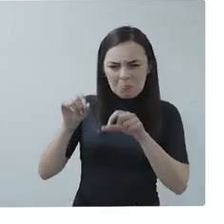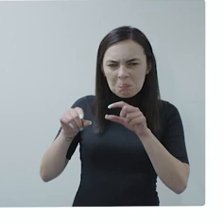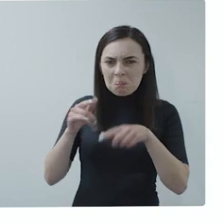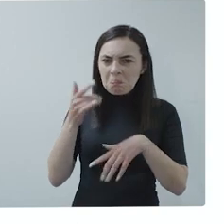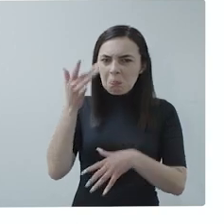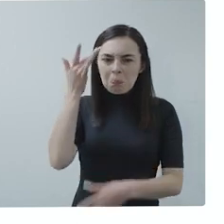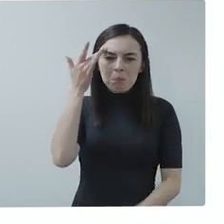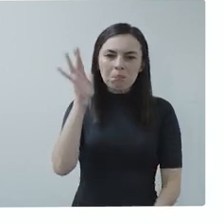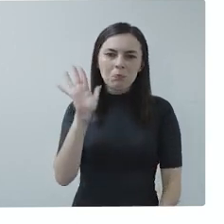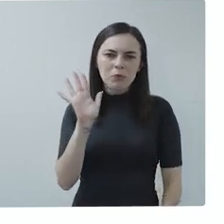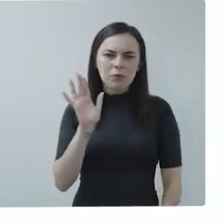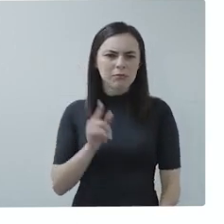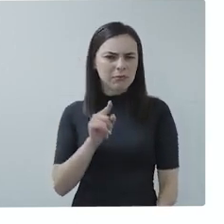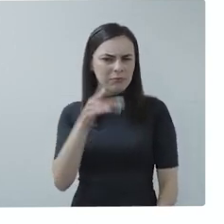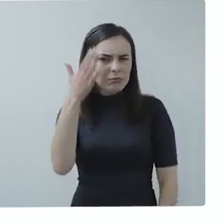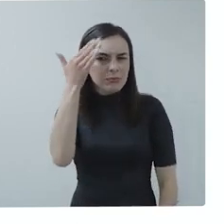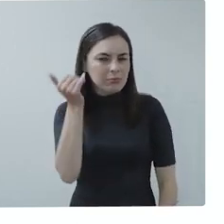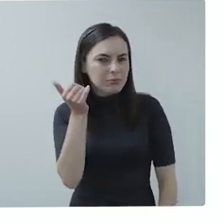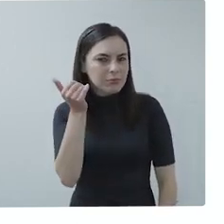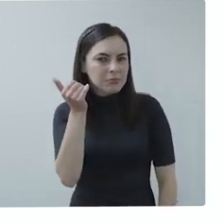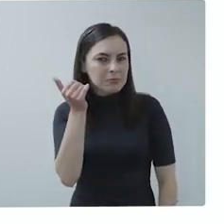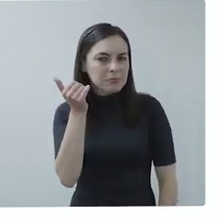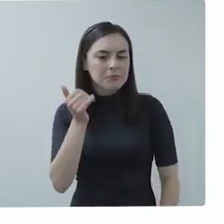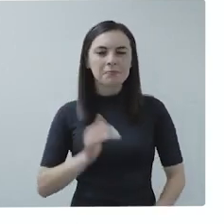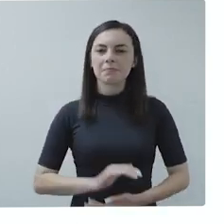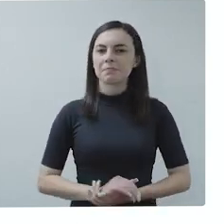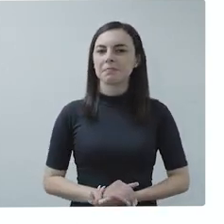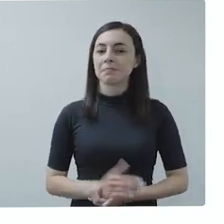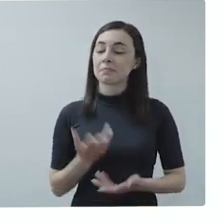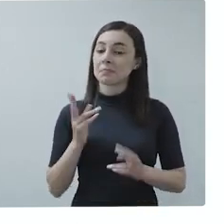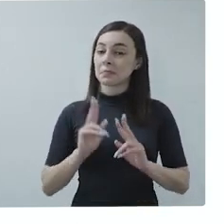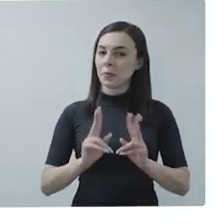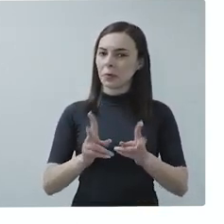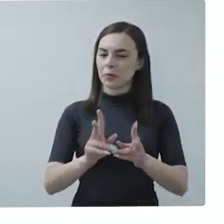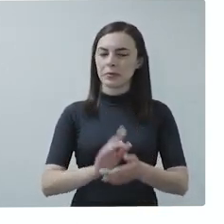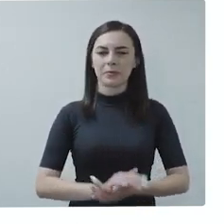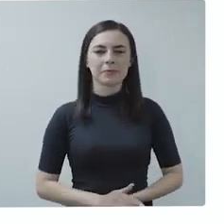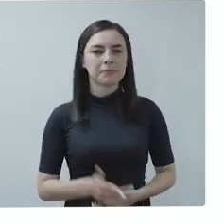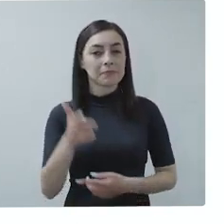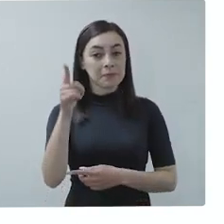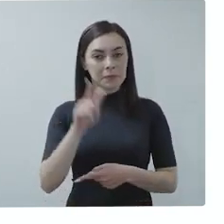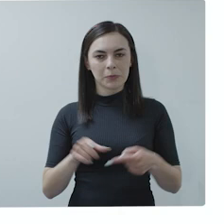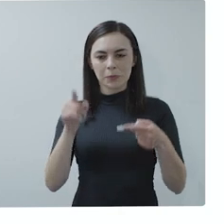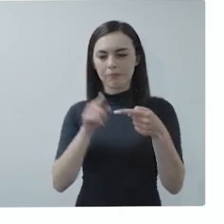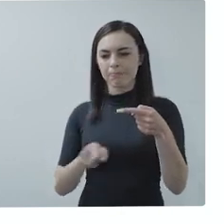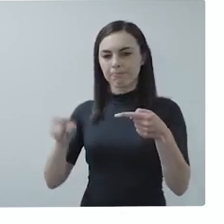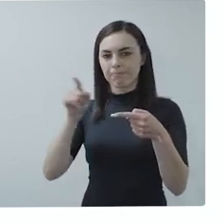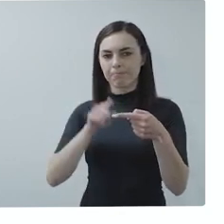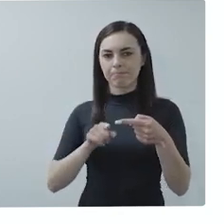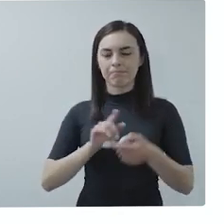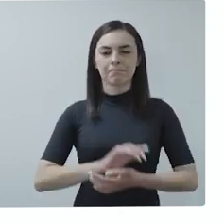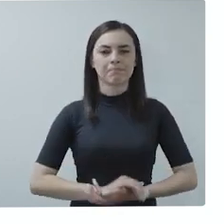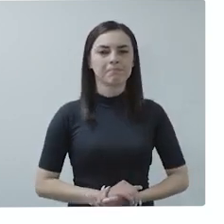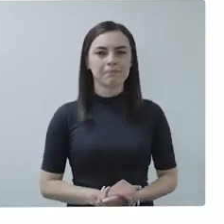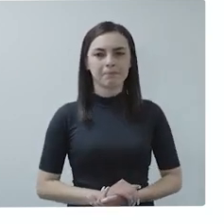é. Você já sabe o que que é? Vamos lá. Roleta de novo.